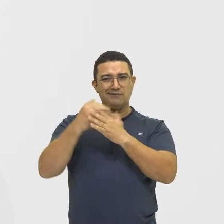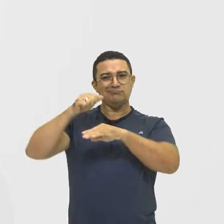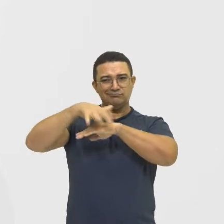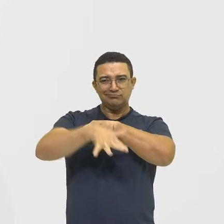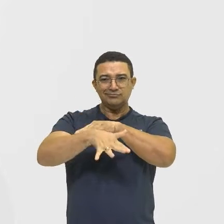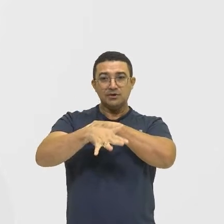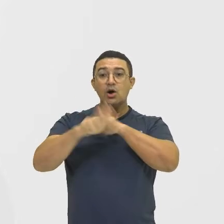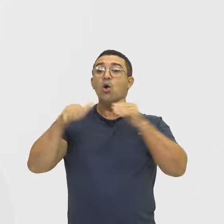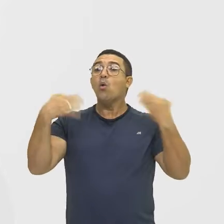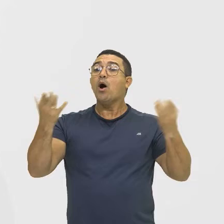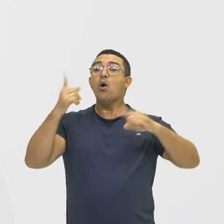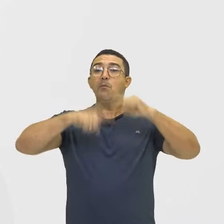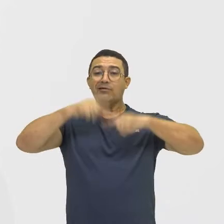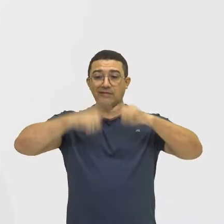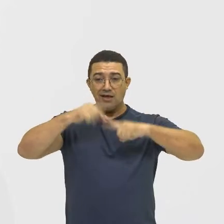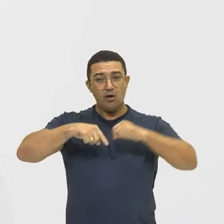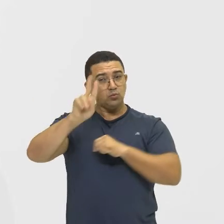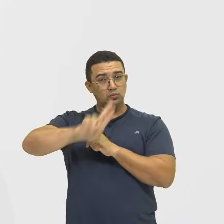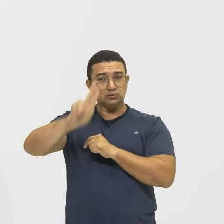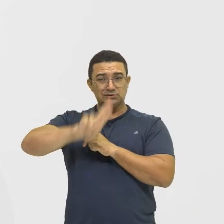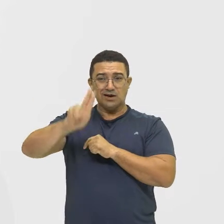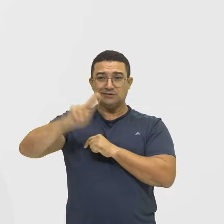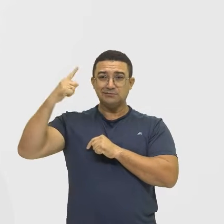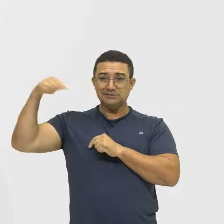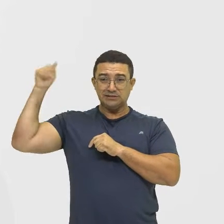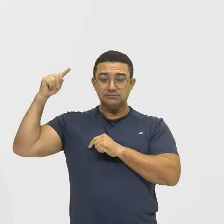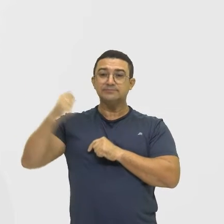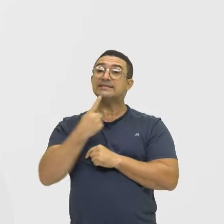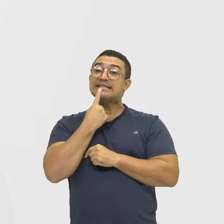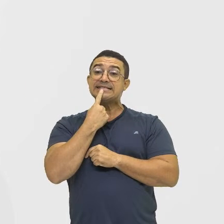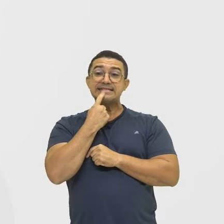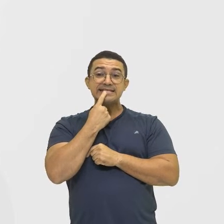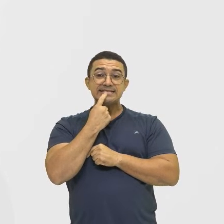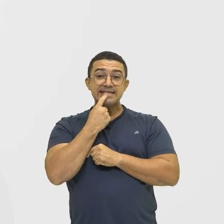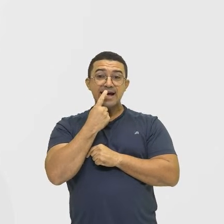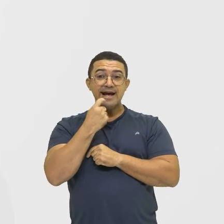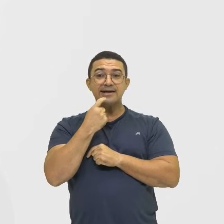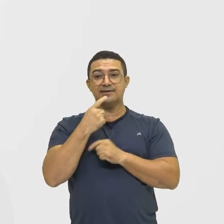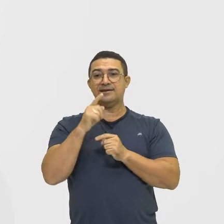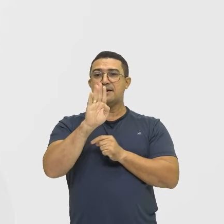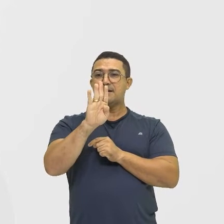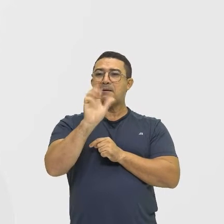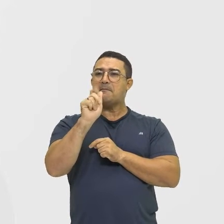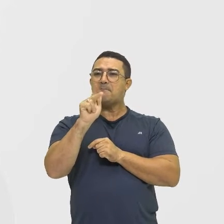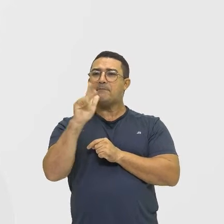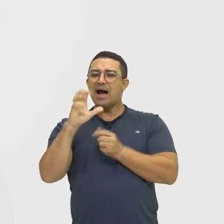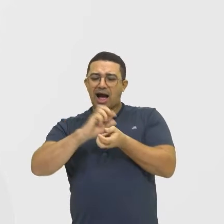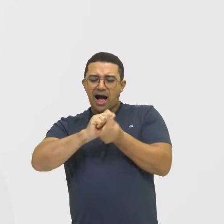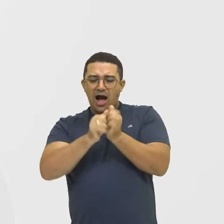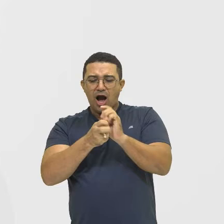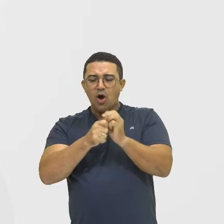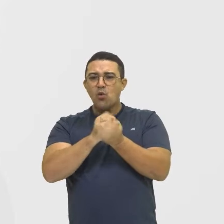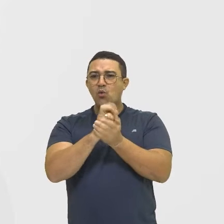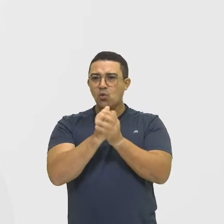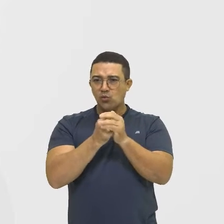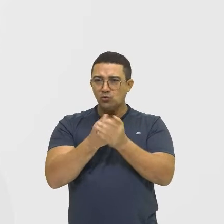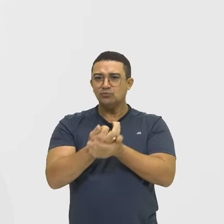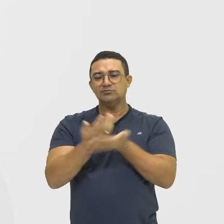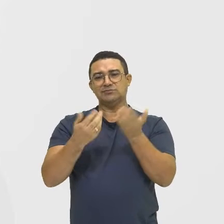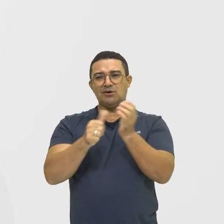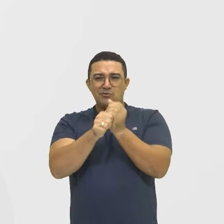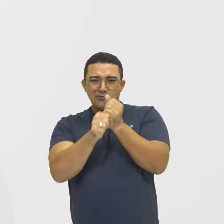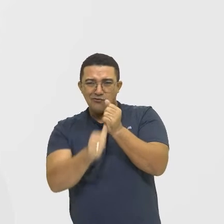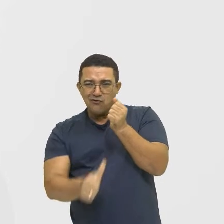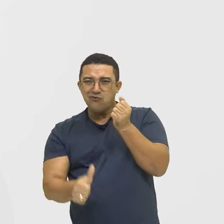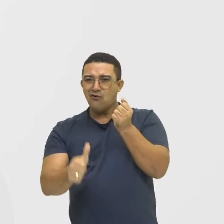os materiais utilizados? Sangue, argila, excrementos humanos, látex de plantas,